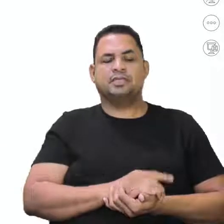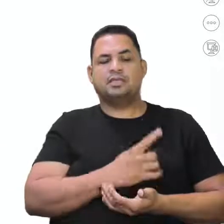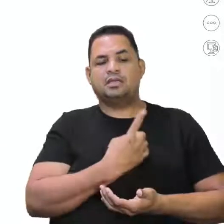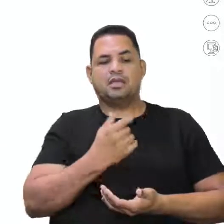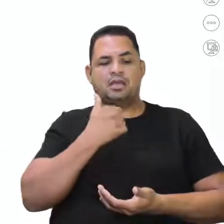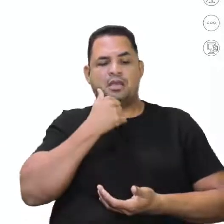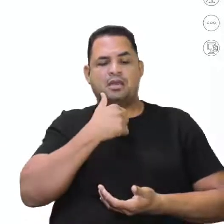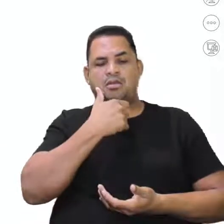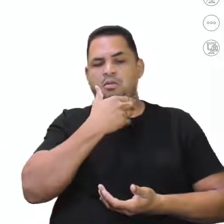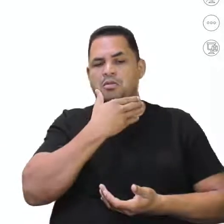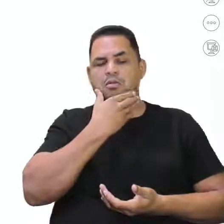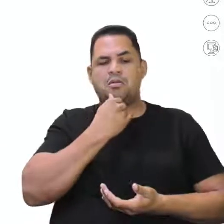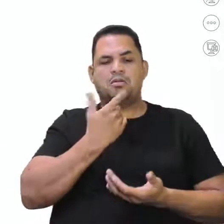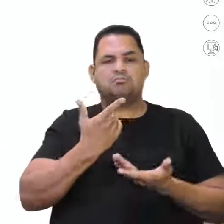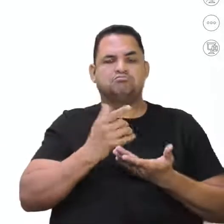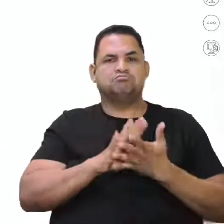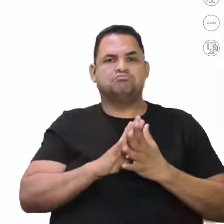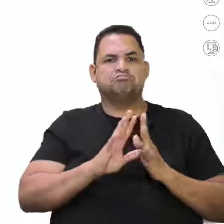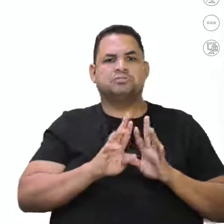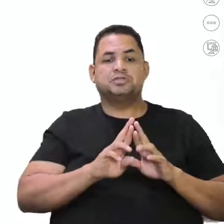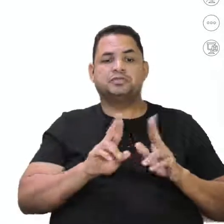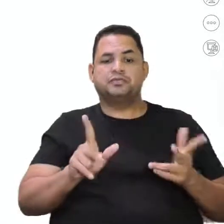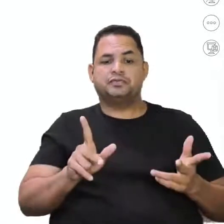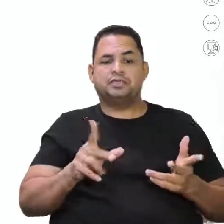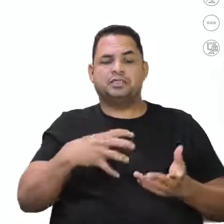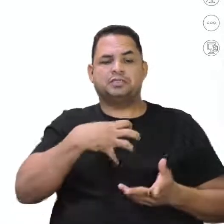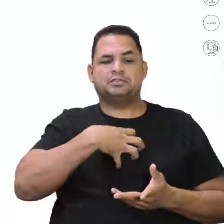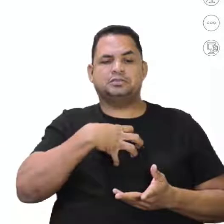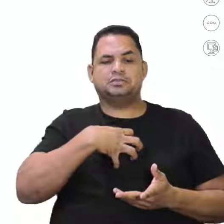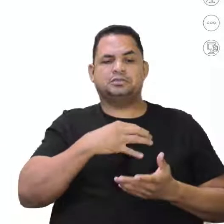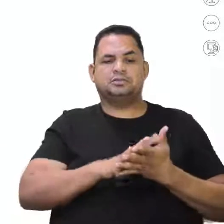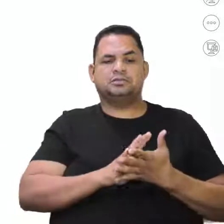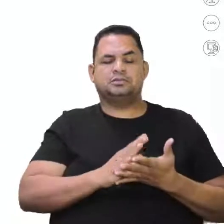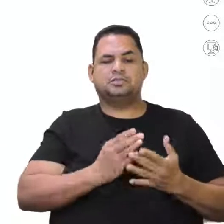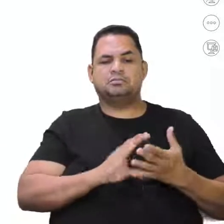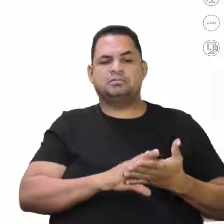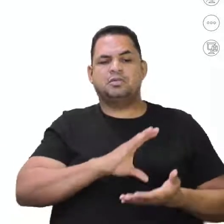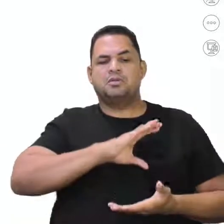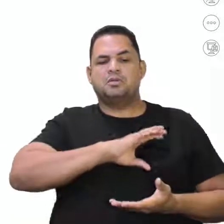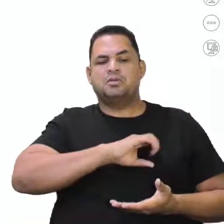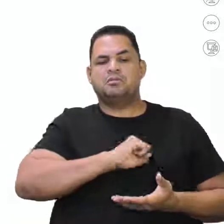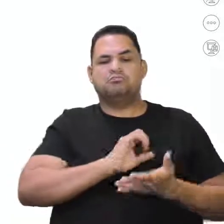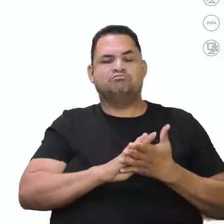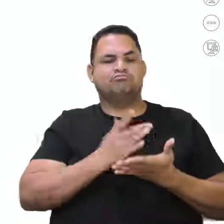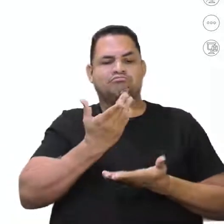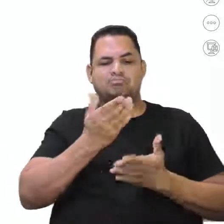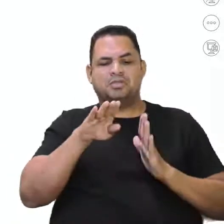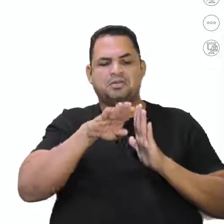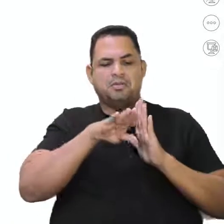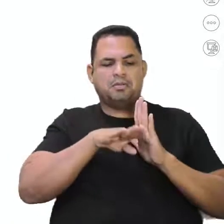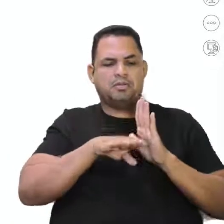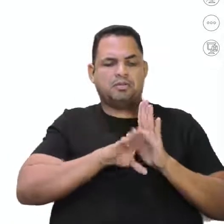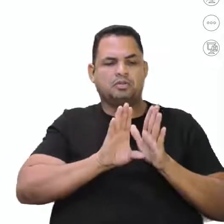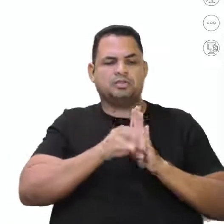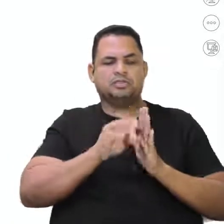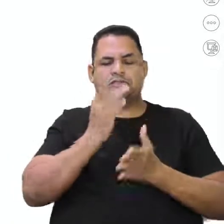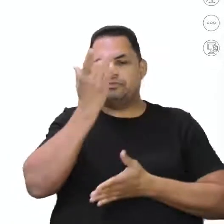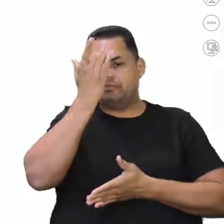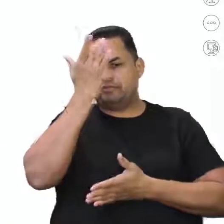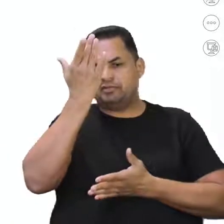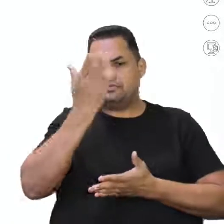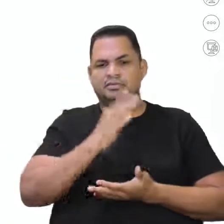ela se sente completamente diferente. Então, o amor não pode ser definido facilmente.